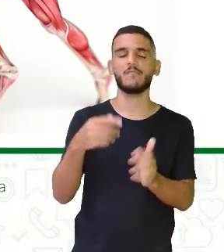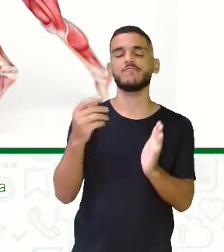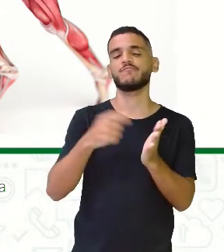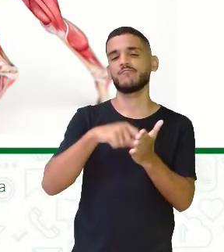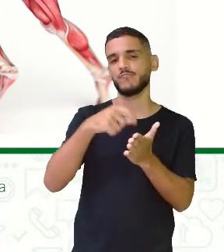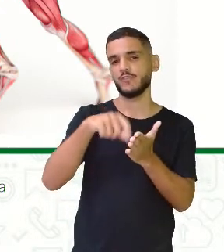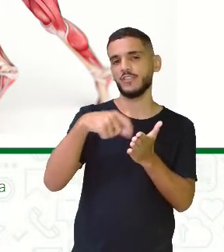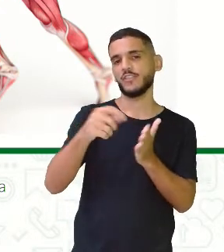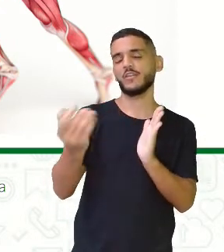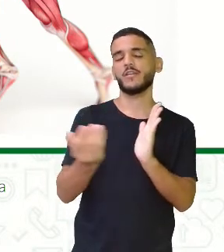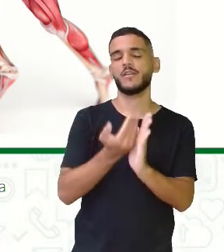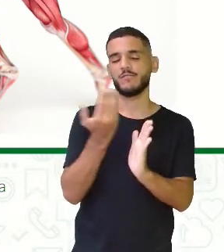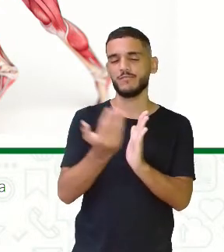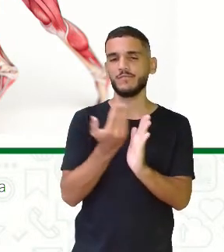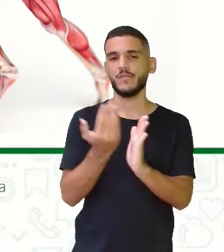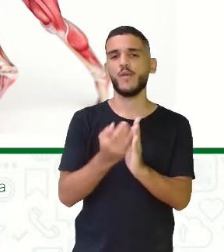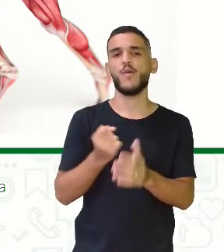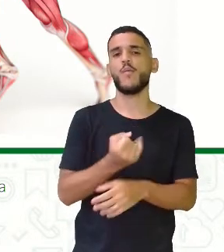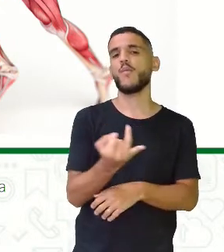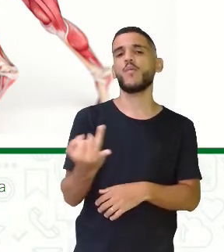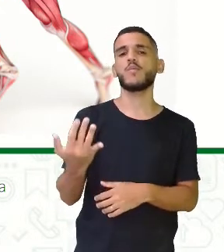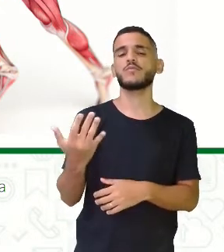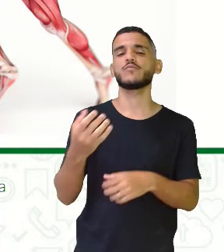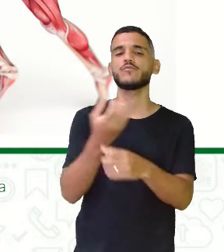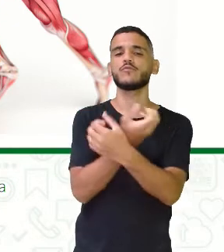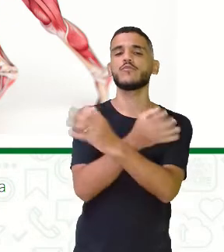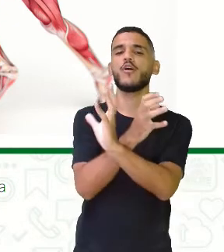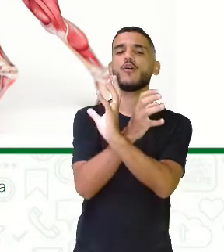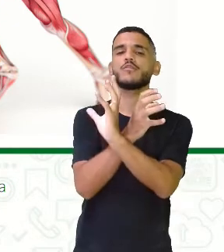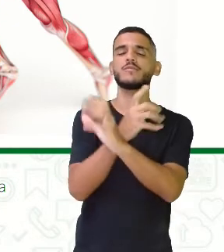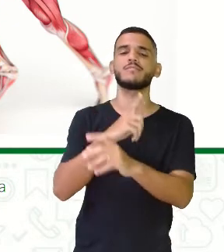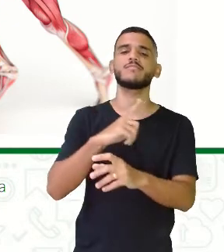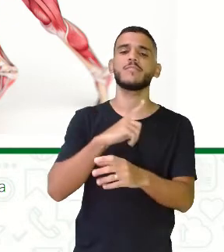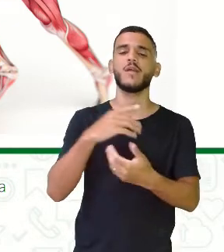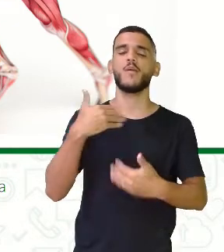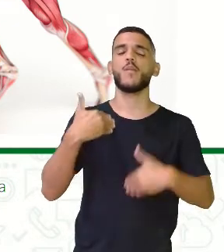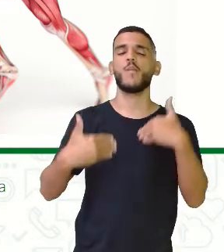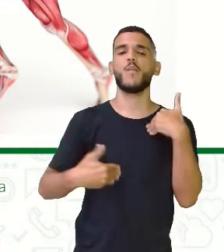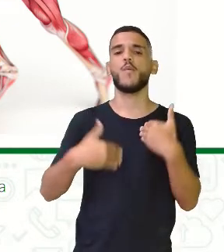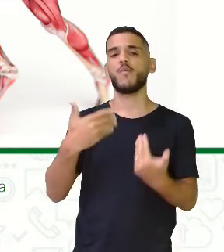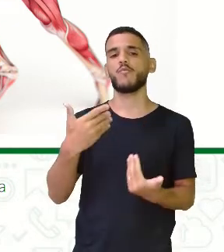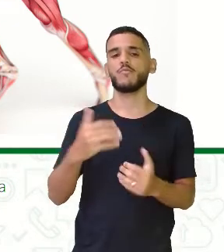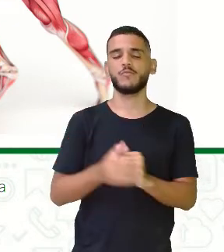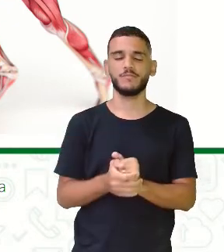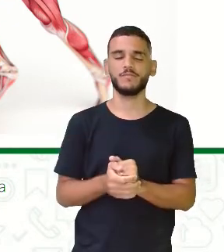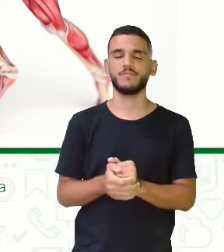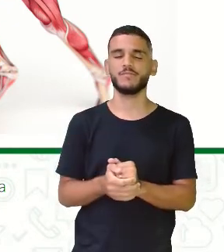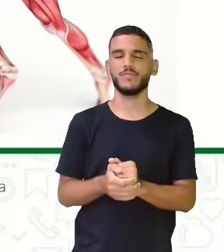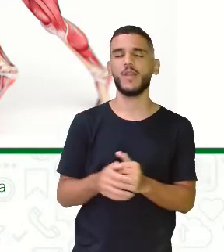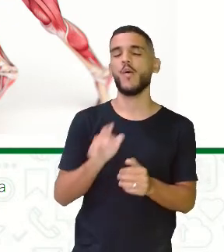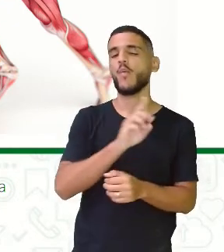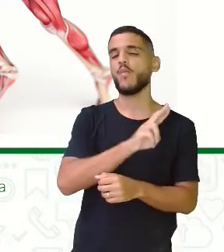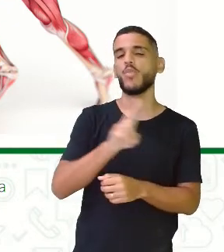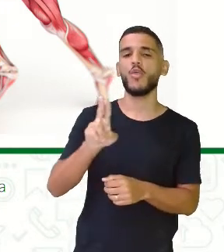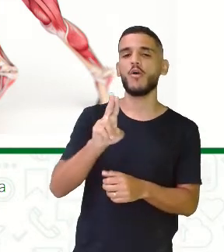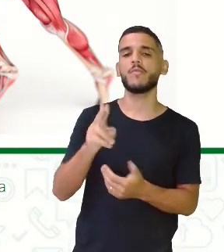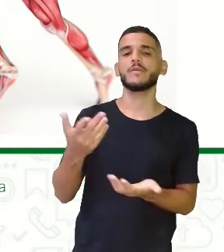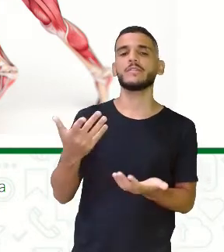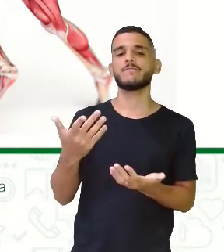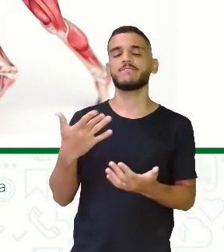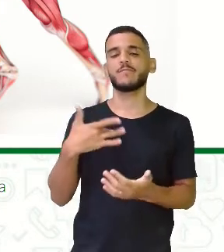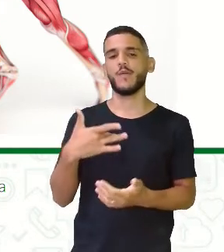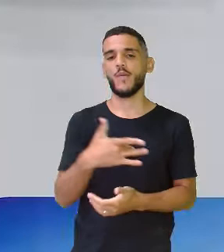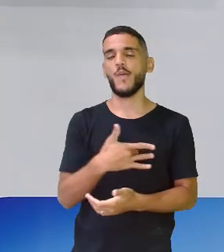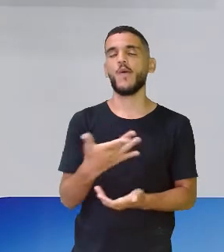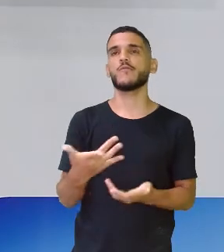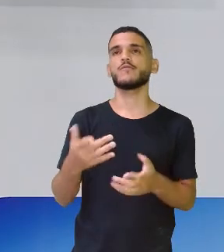caderno: quantos ossos tem o corpo humano? E o nome de um órgão do sistema respiratório.